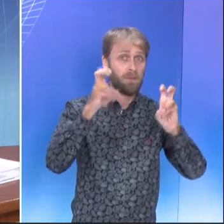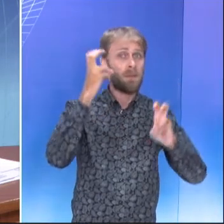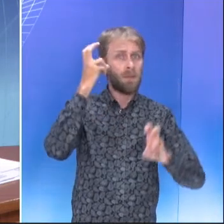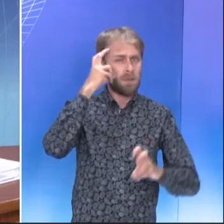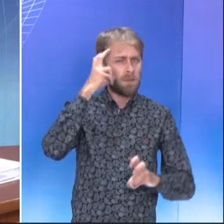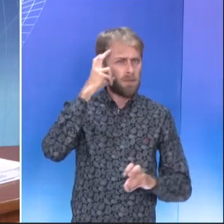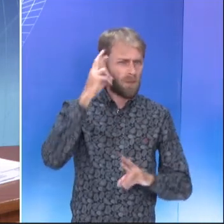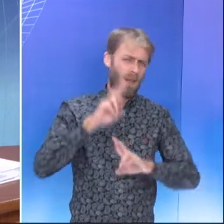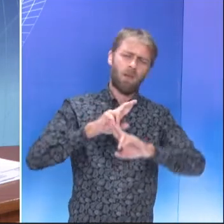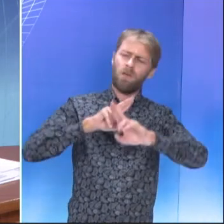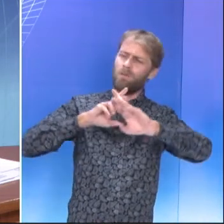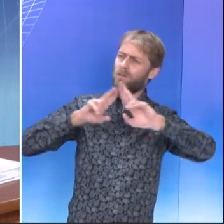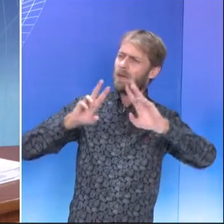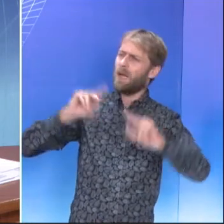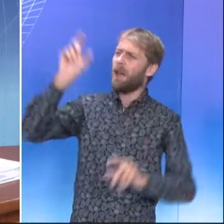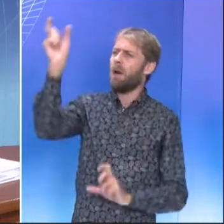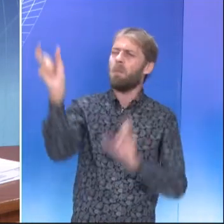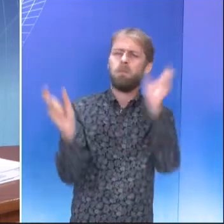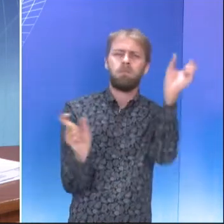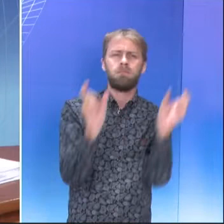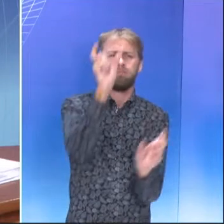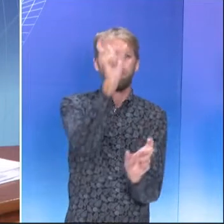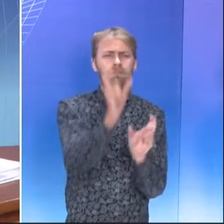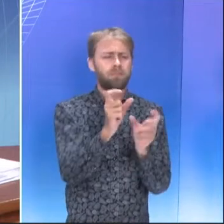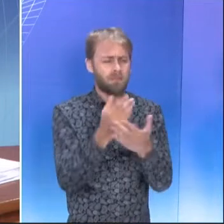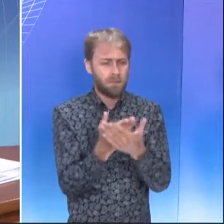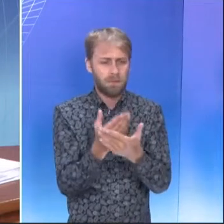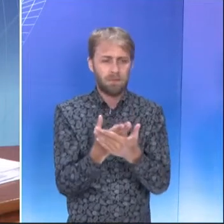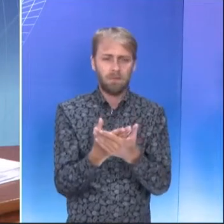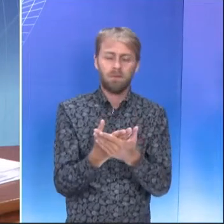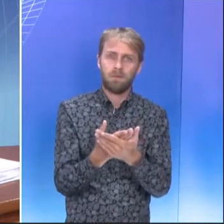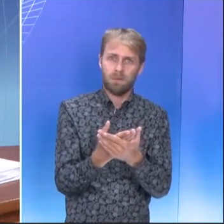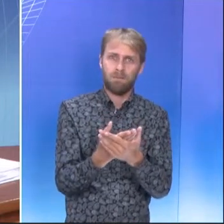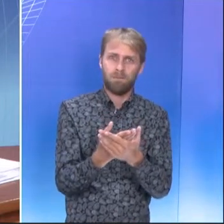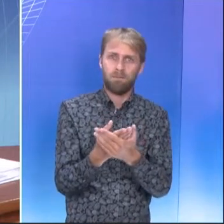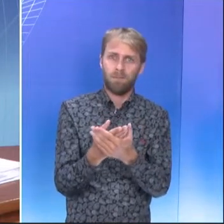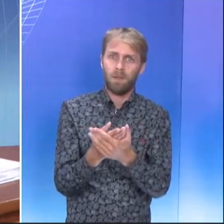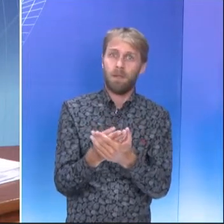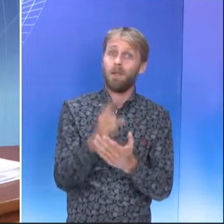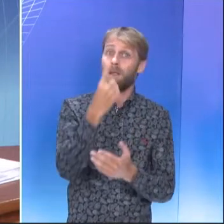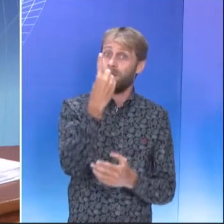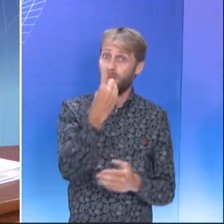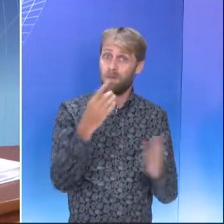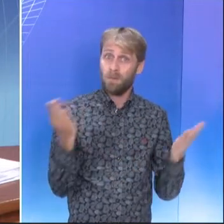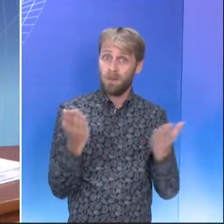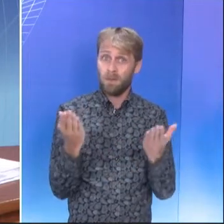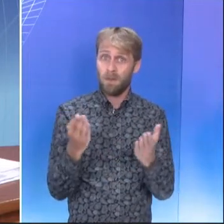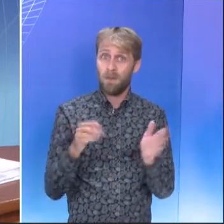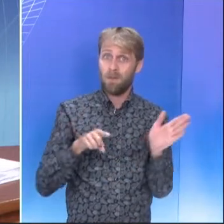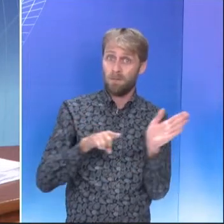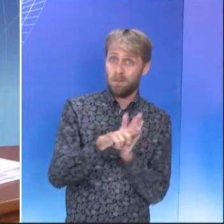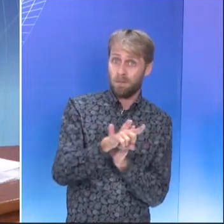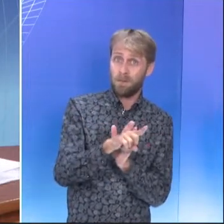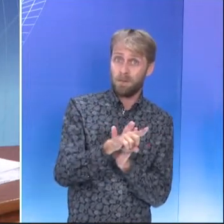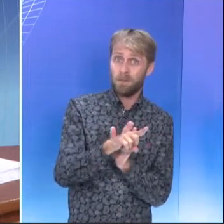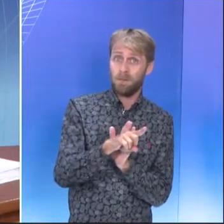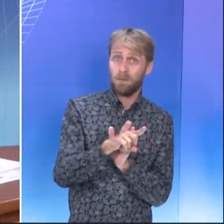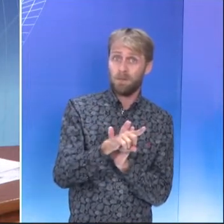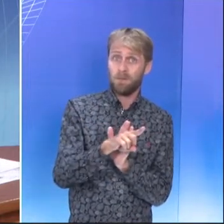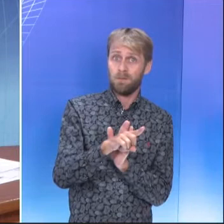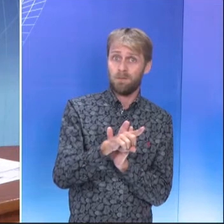vários autores que estudam esse tema, tem várias abordagens diferentes, e nós vamos ver uma delas a partir de uma questão que